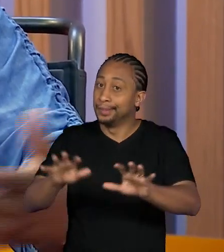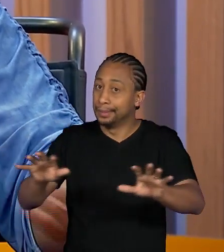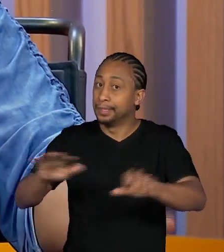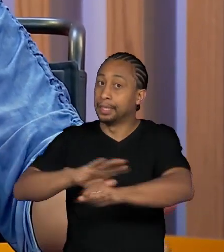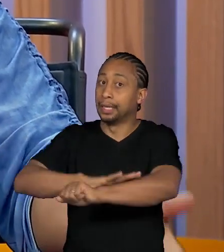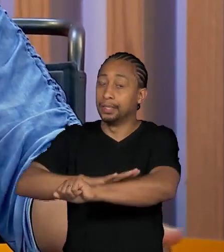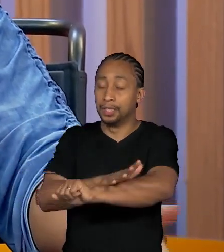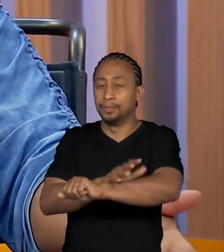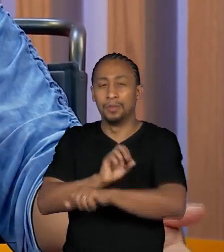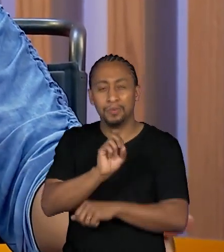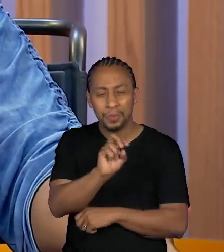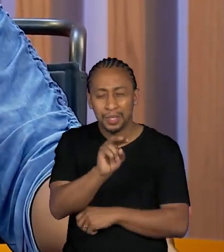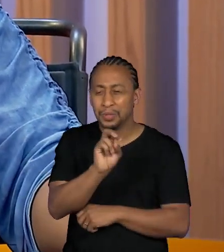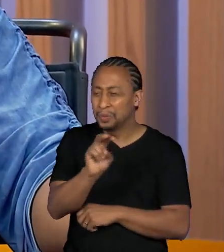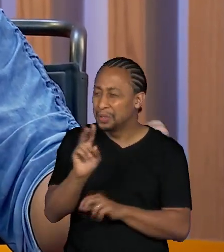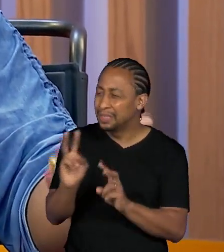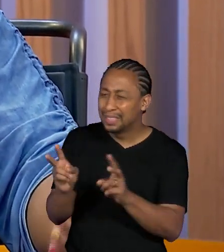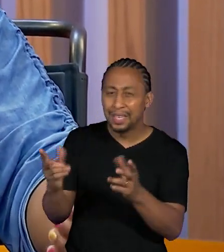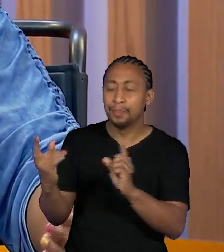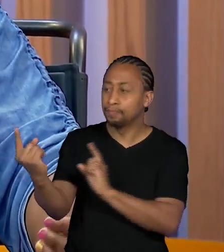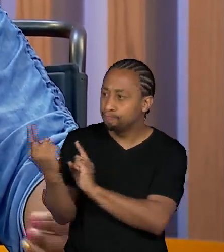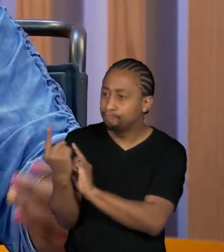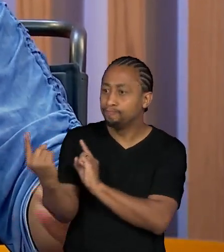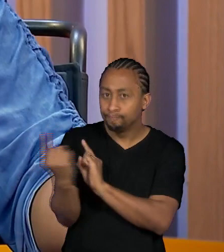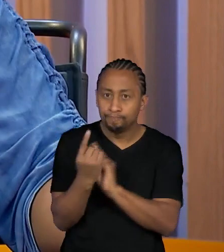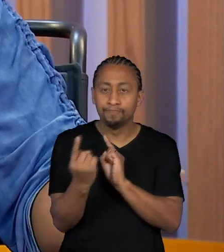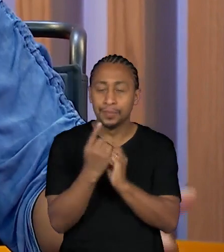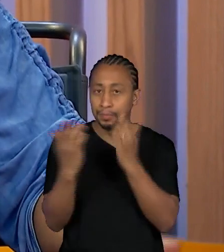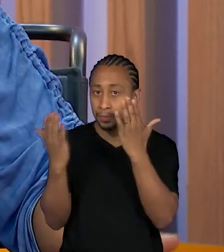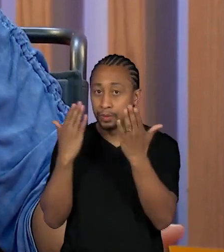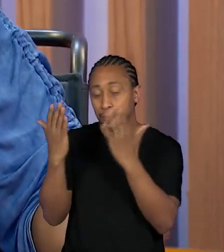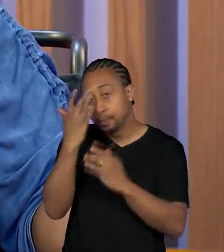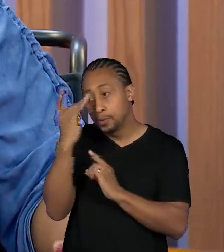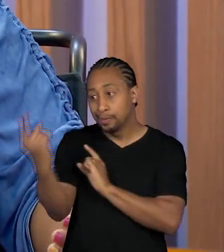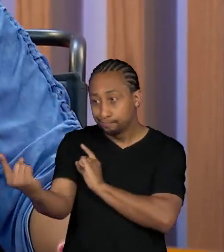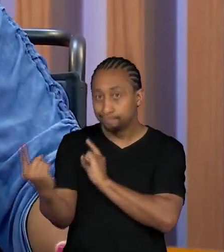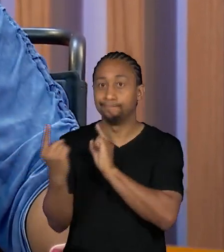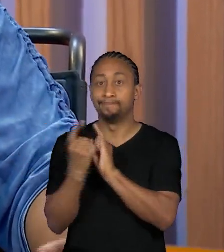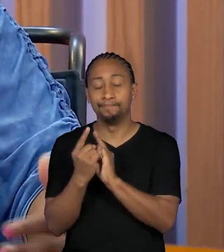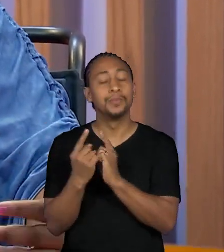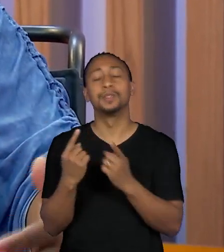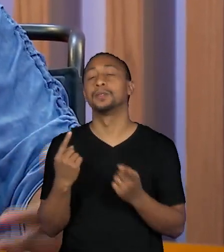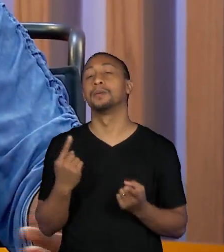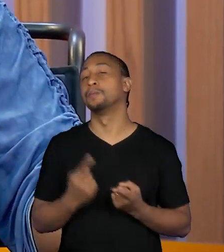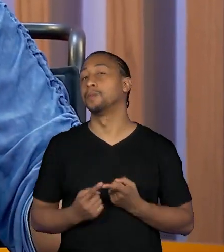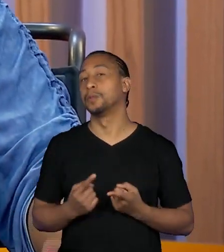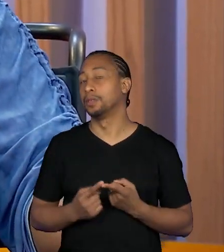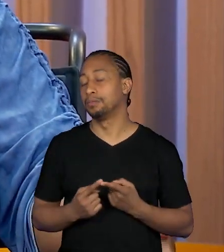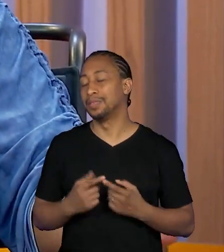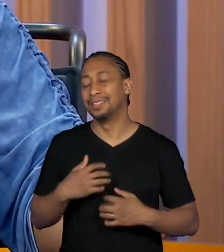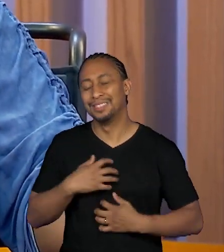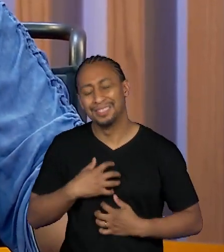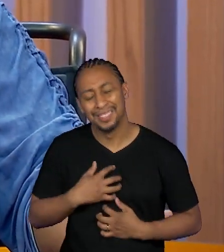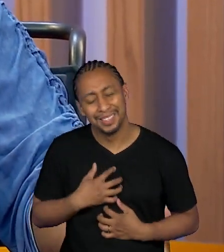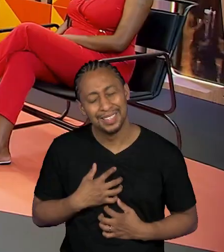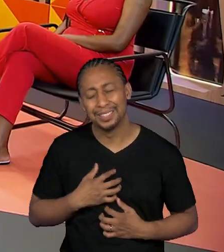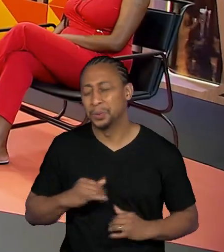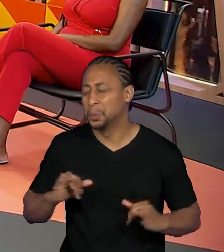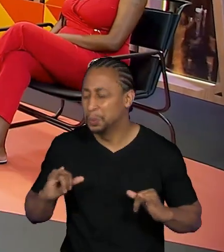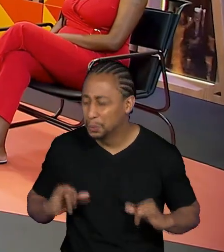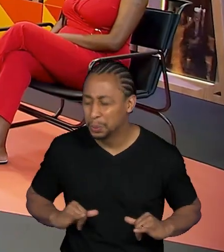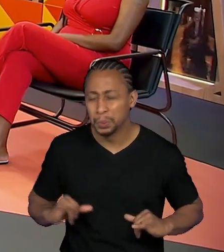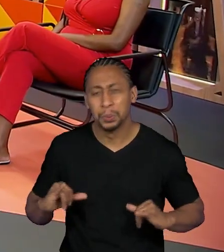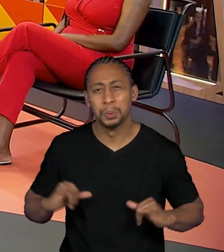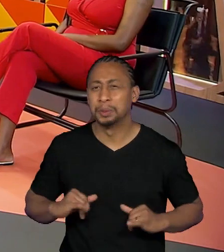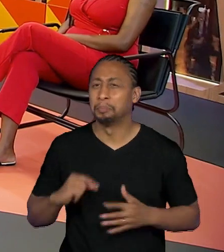vejo isso diariamente na minha clínica. As pessoas me procuram muito porque os sofrimentos são inúmeros, né?